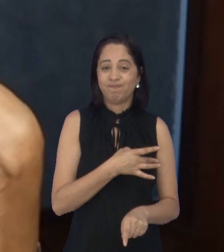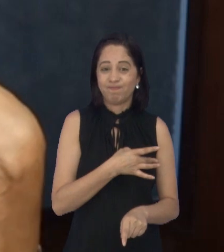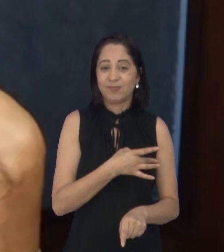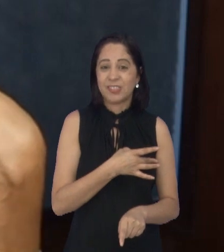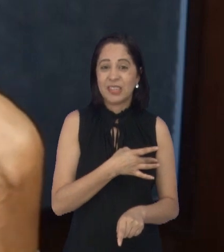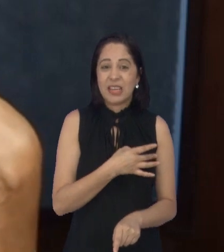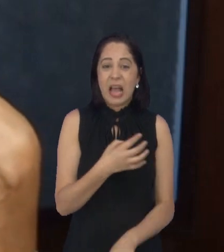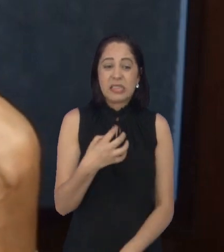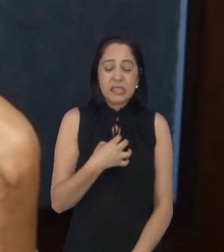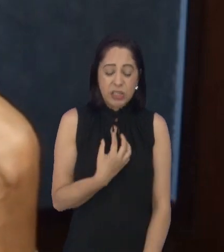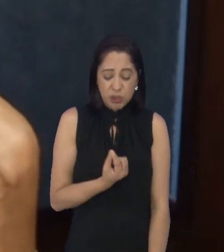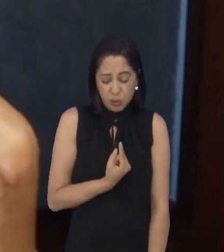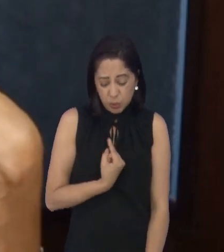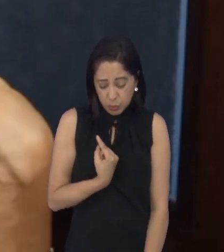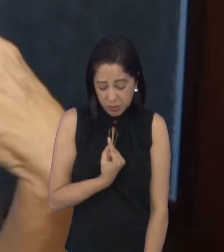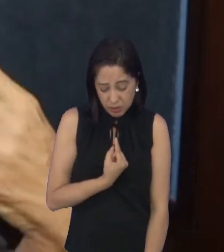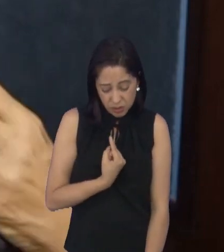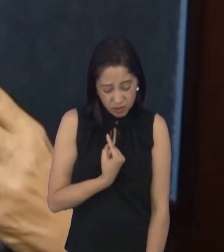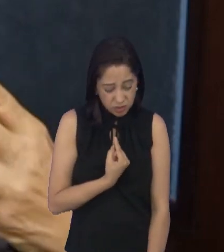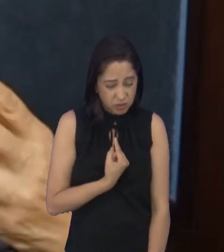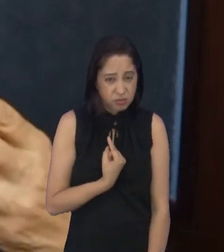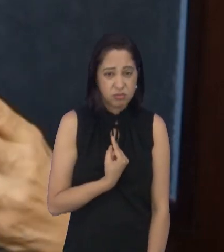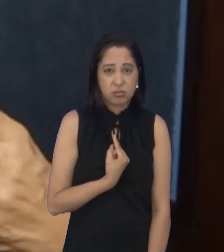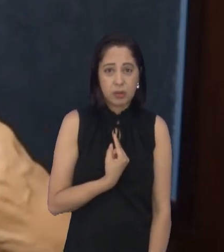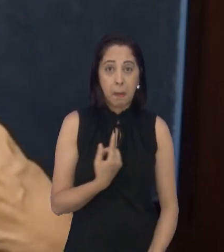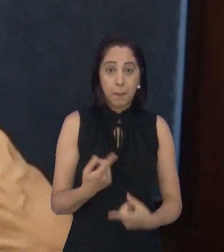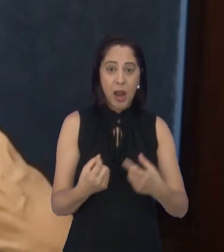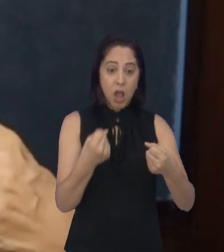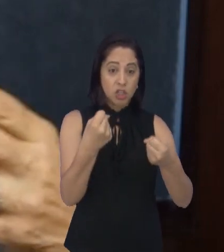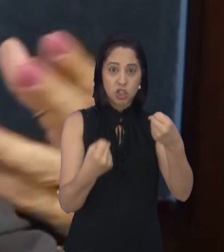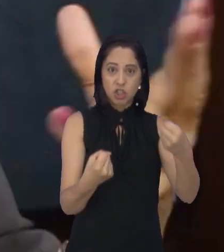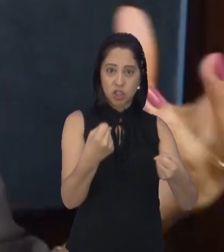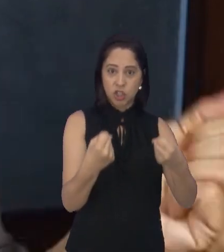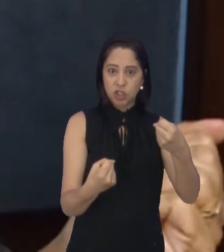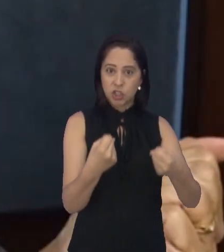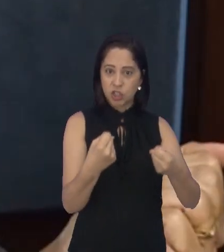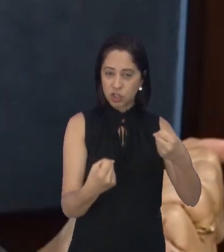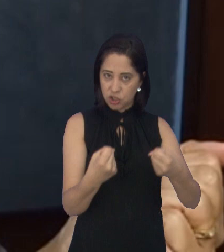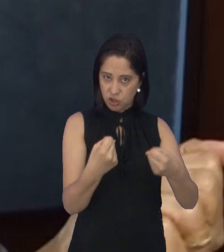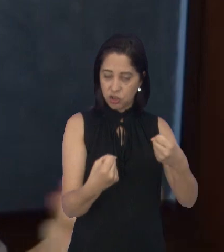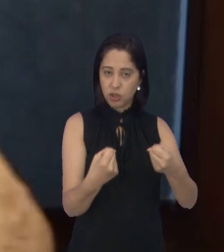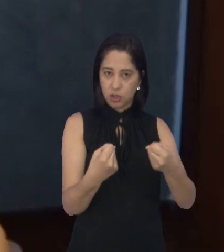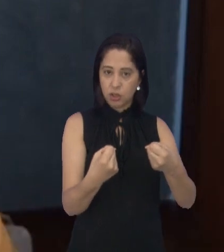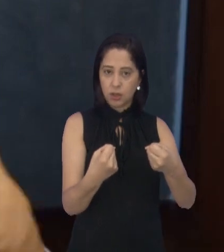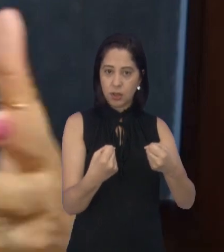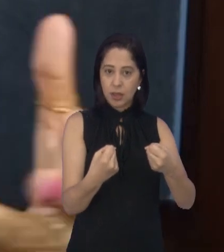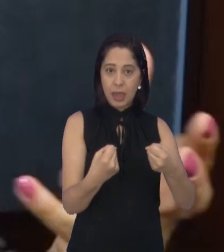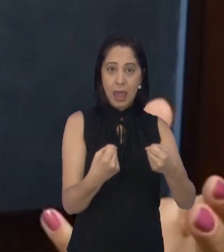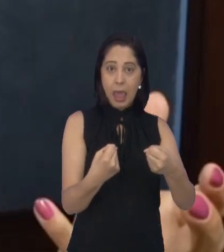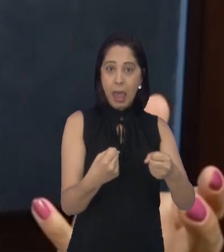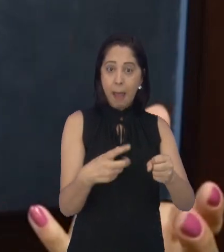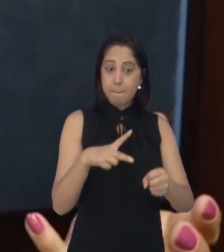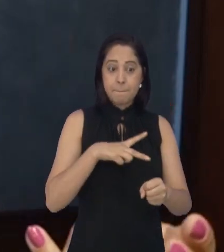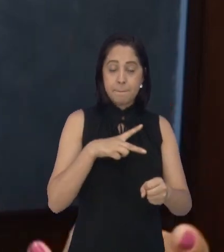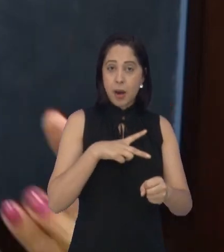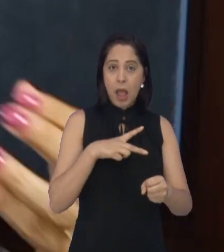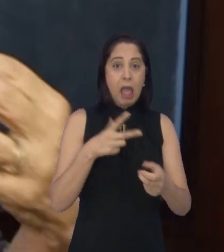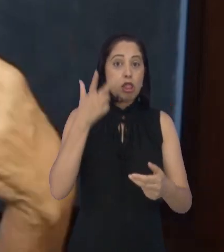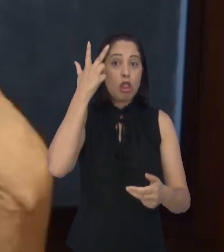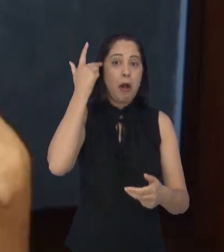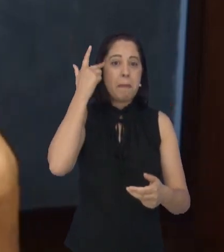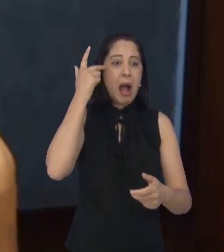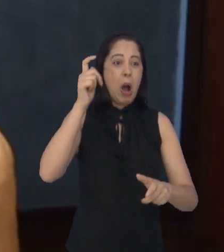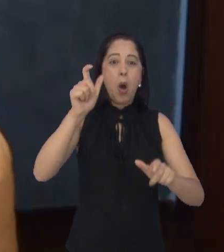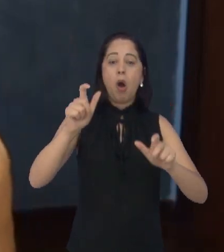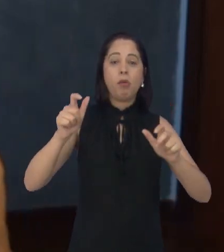você se sente sozinha. Porque dirigir é um comportamento muito usual, parece que todo mundo faz.